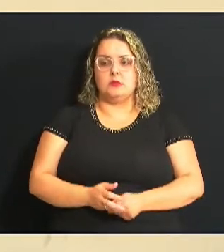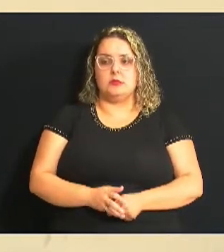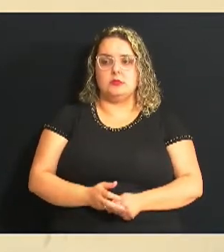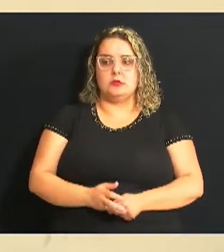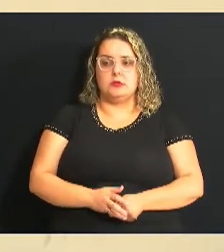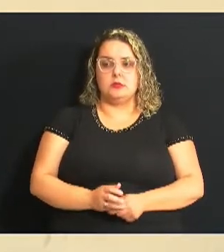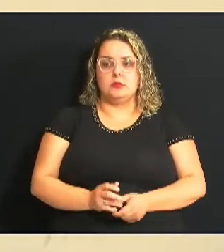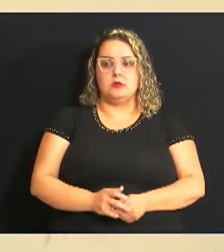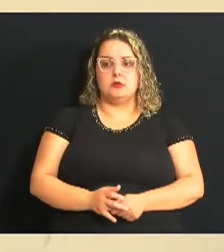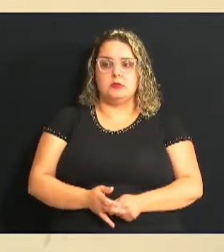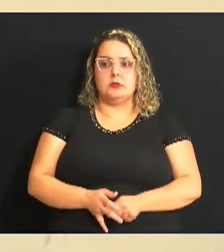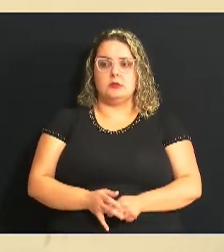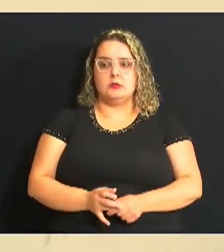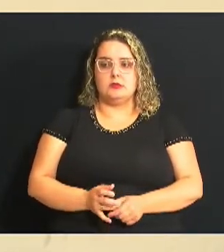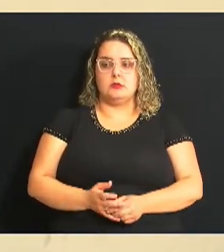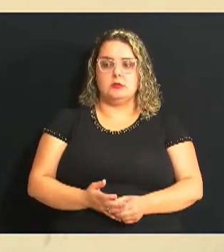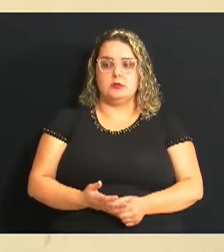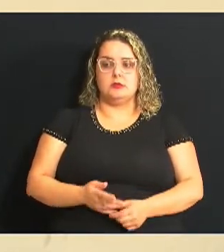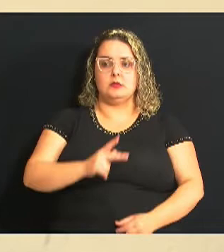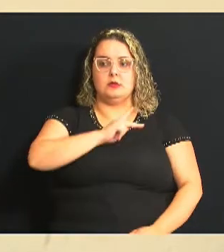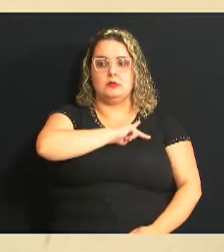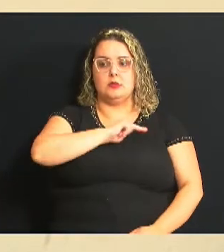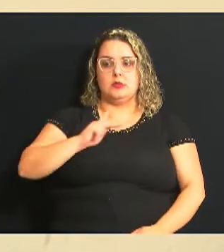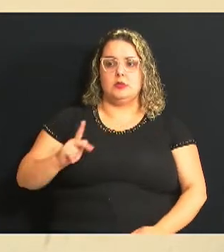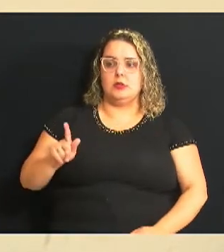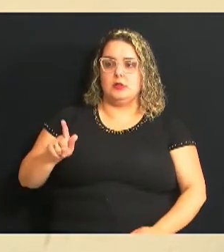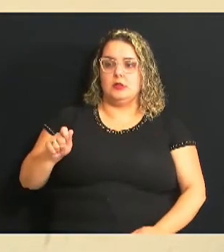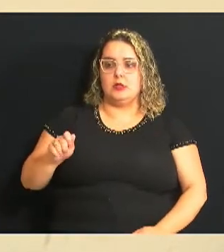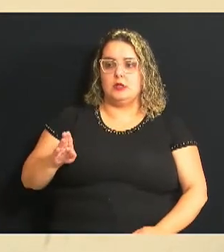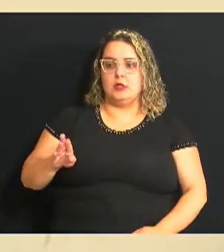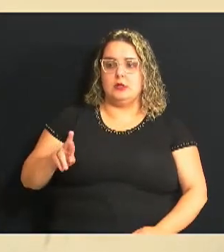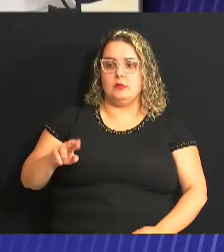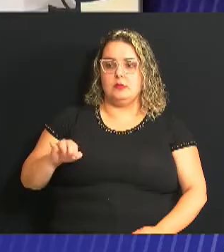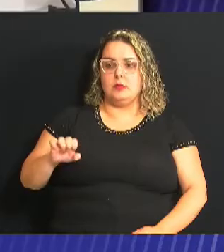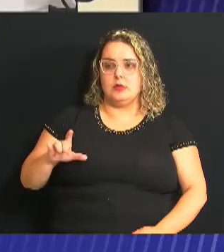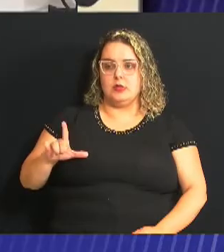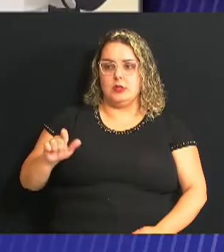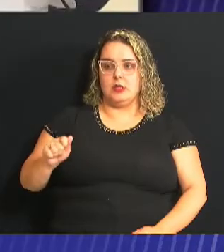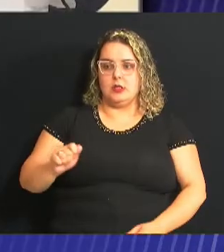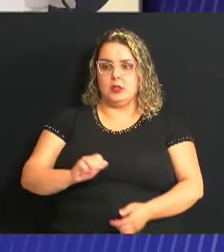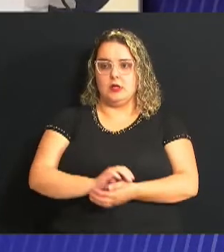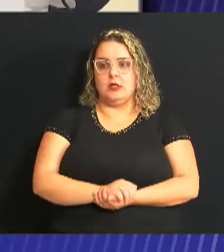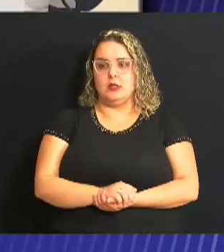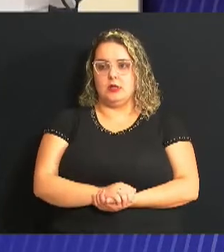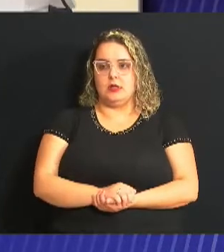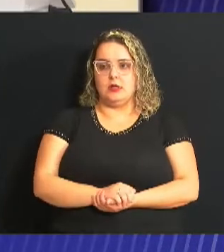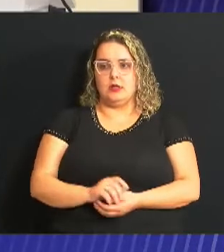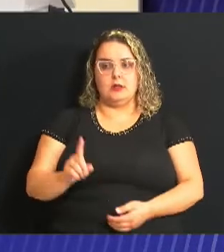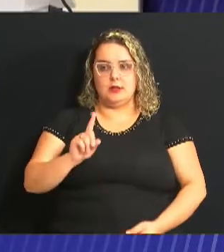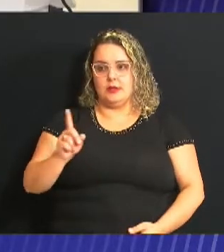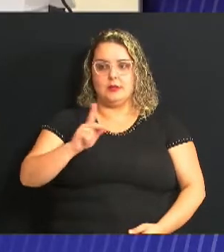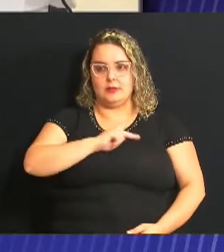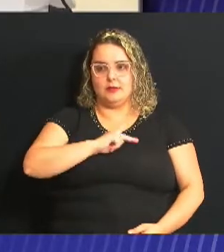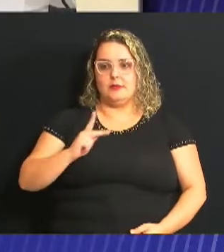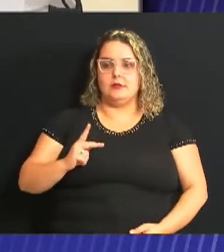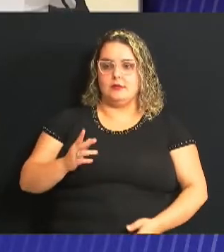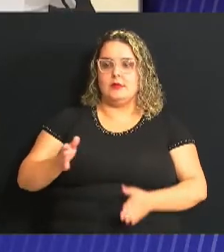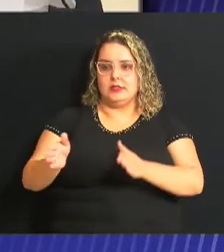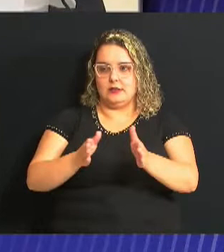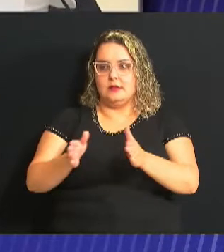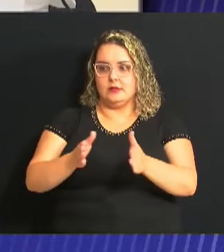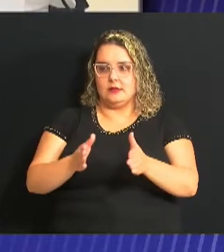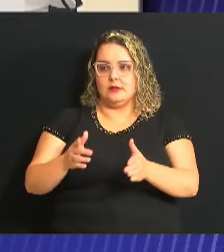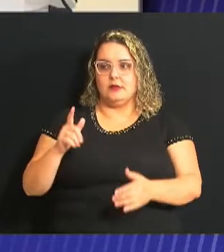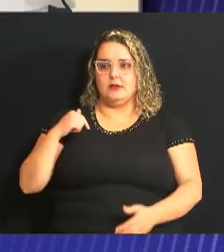da presidente Gabriela, que já não é mais a presidente, mas esteve naquele momento que